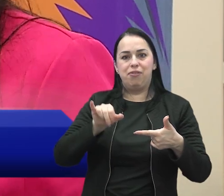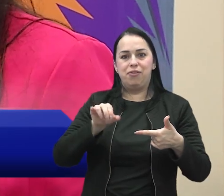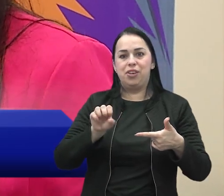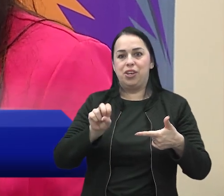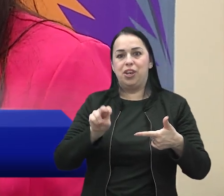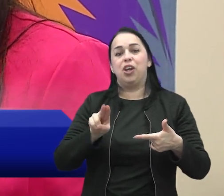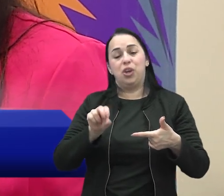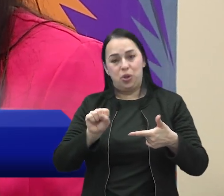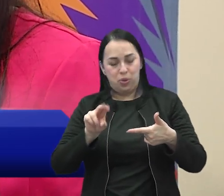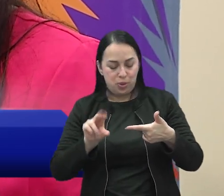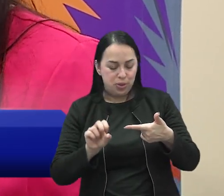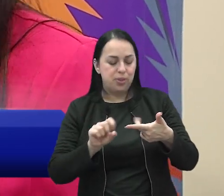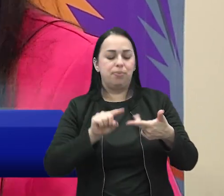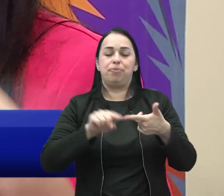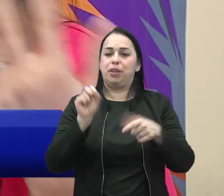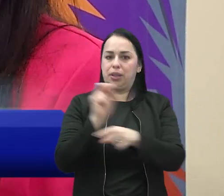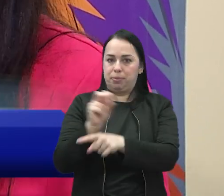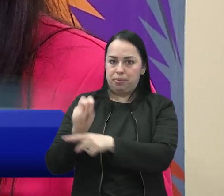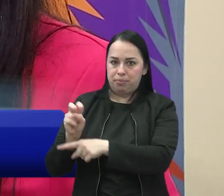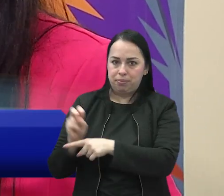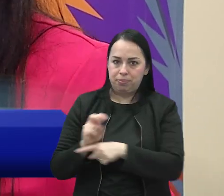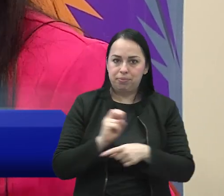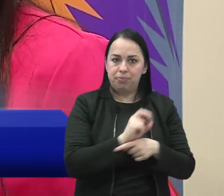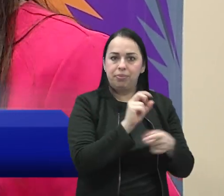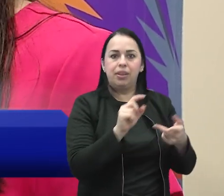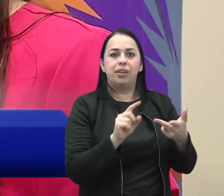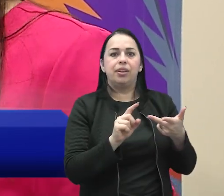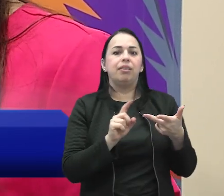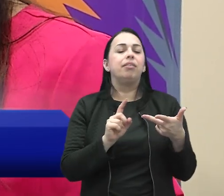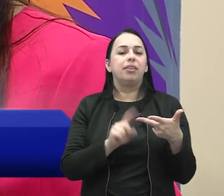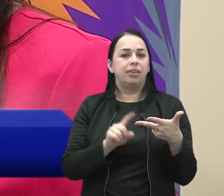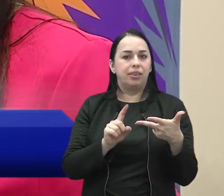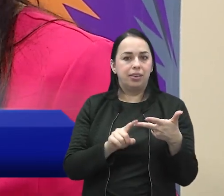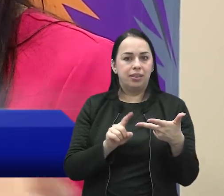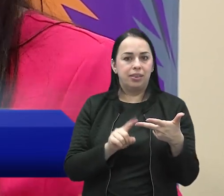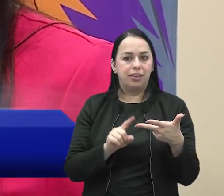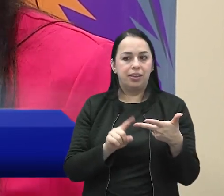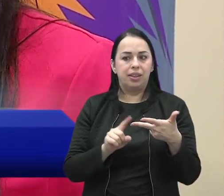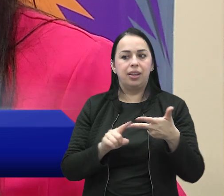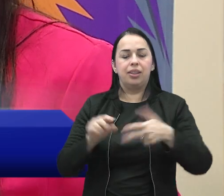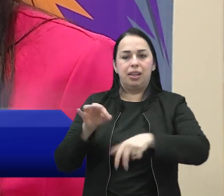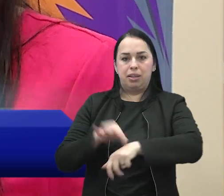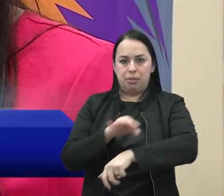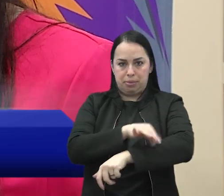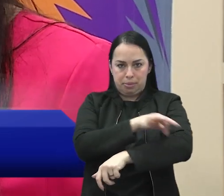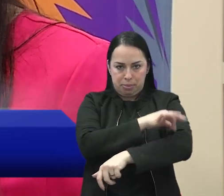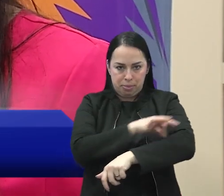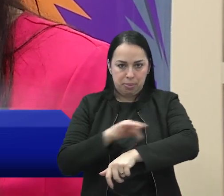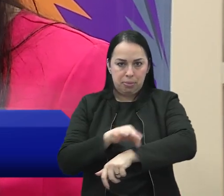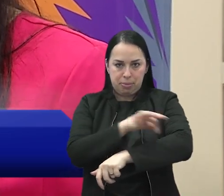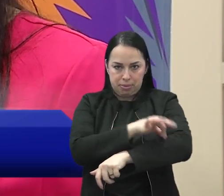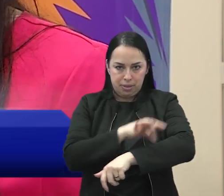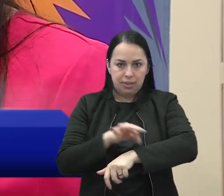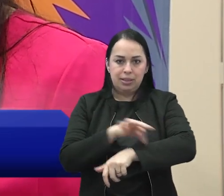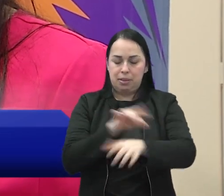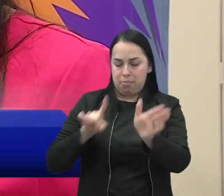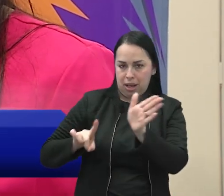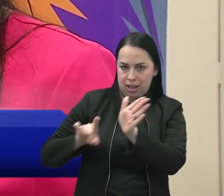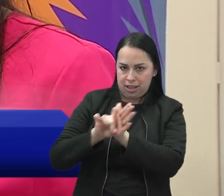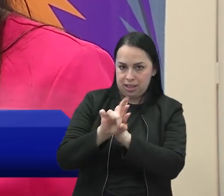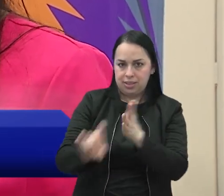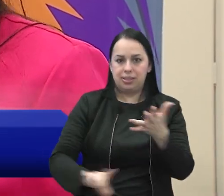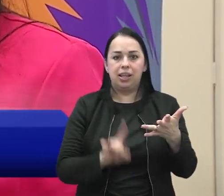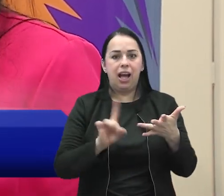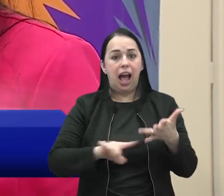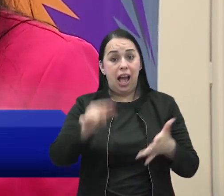rinotraqueite felina, que também é muito importante. Já das opcionais, a gente tem a de Giardia, que protege contra a giardíase, que é um protozoário, uma doença causada